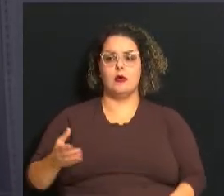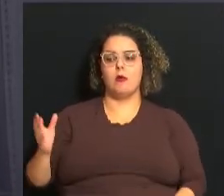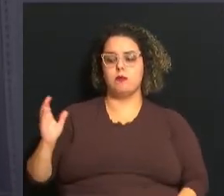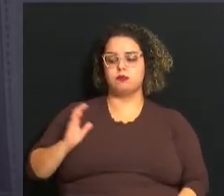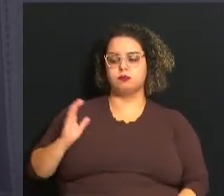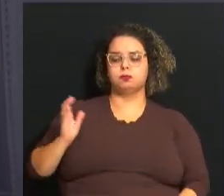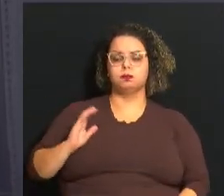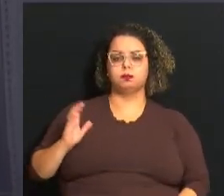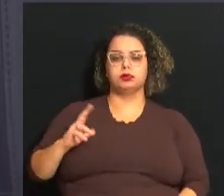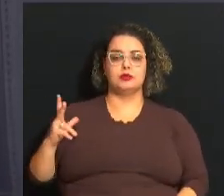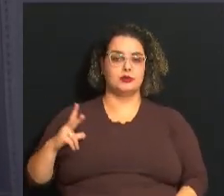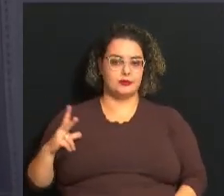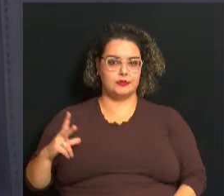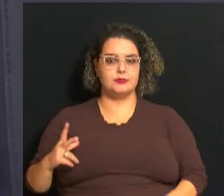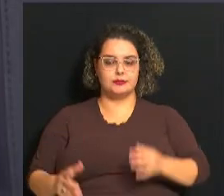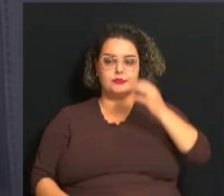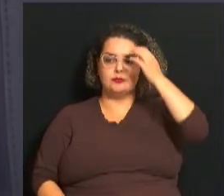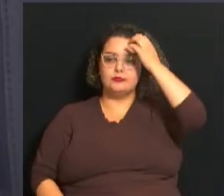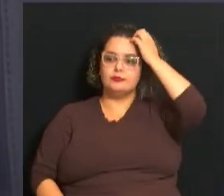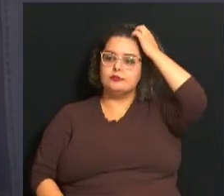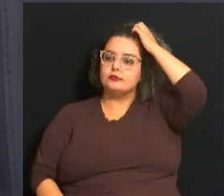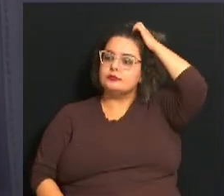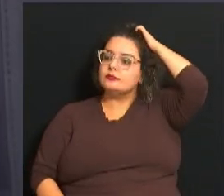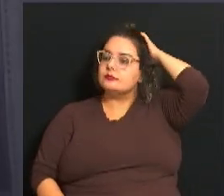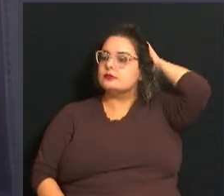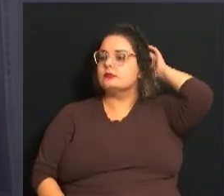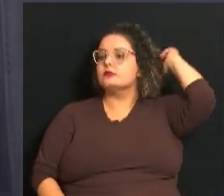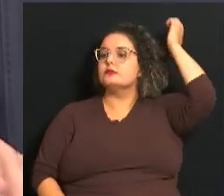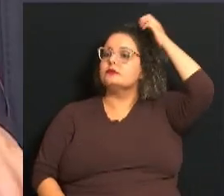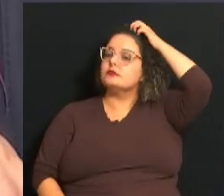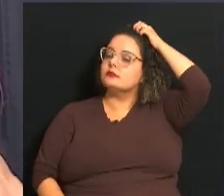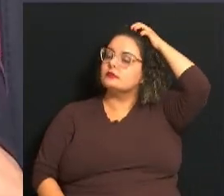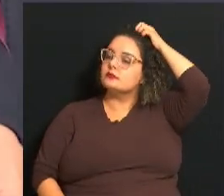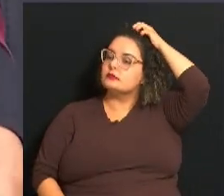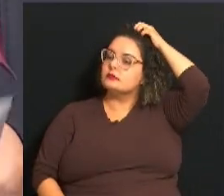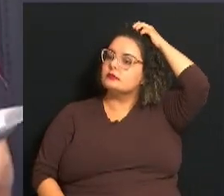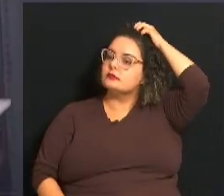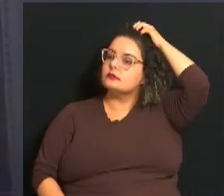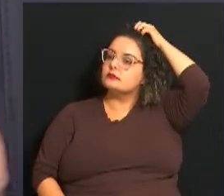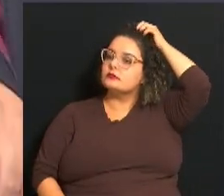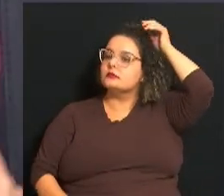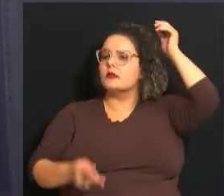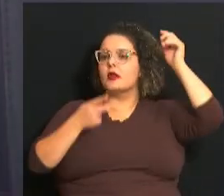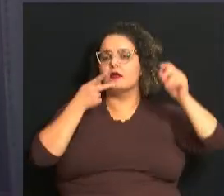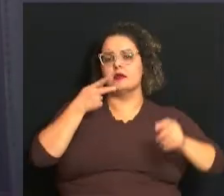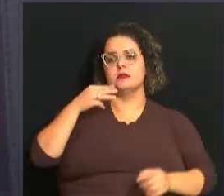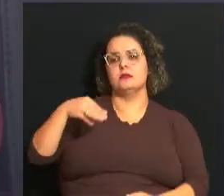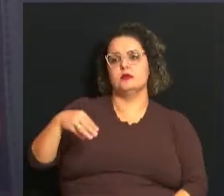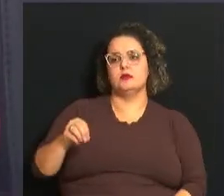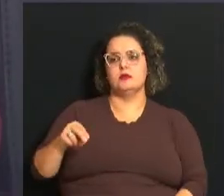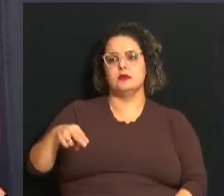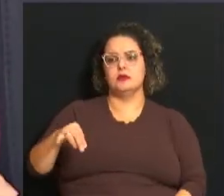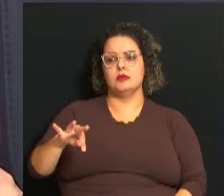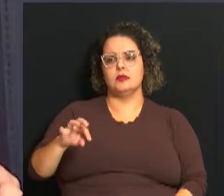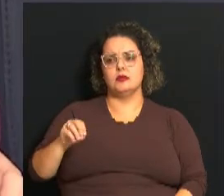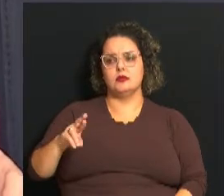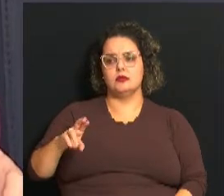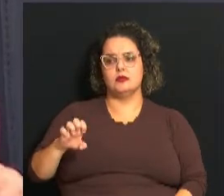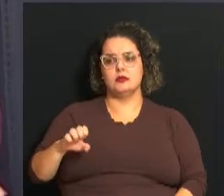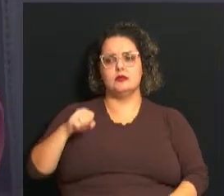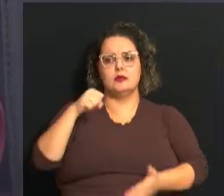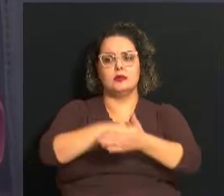privado né Eu queria Antes também falar sobre essa questão dos monitores né e dessa uma luta tão